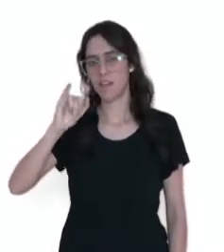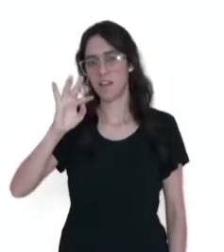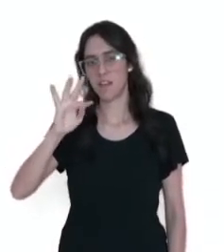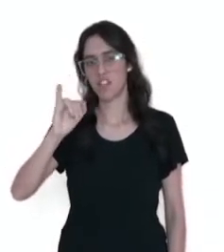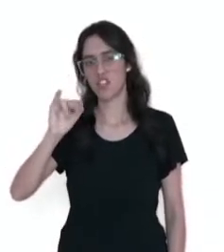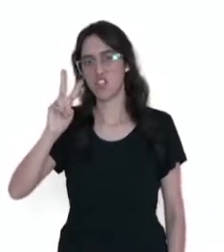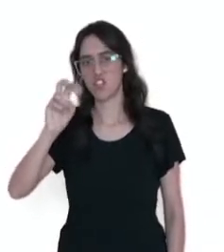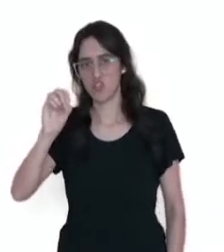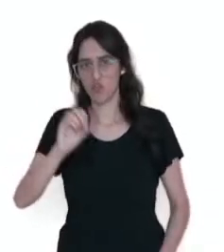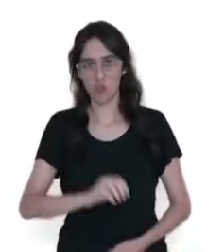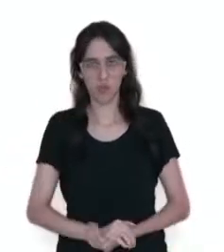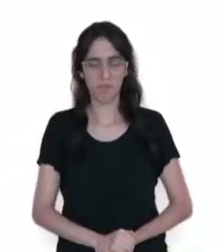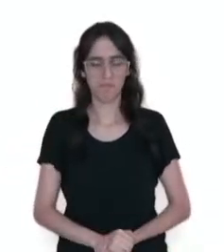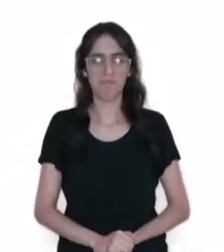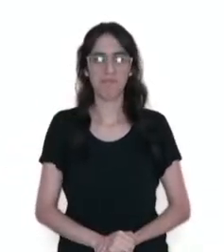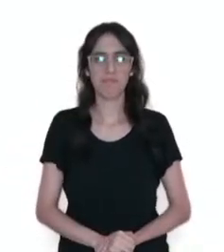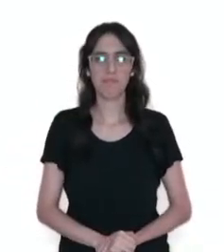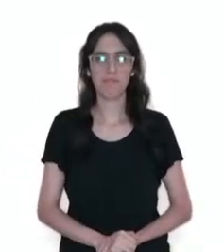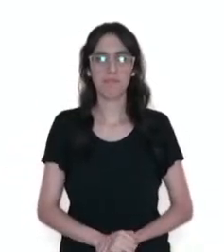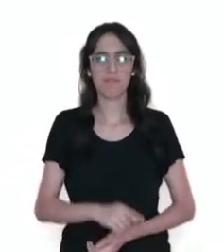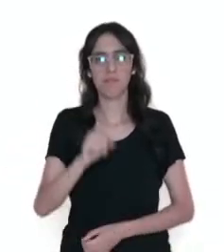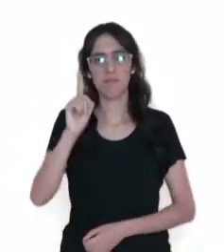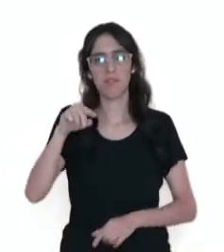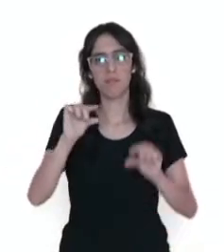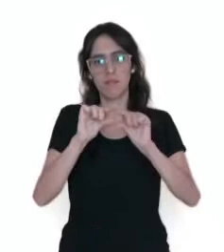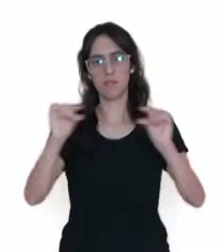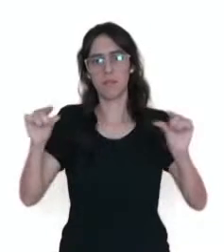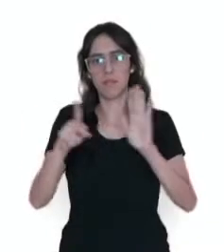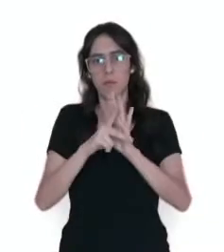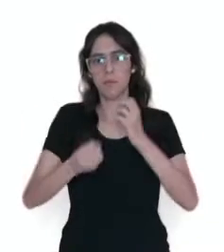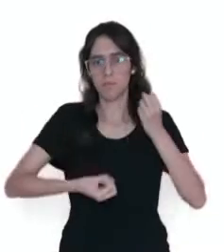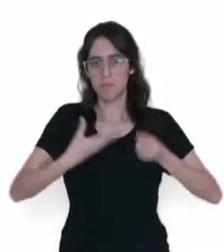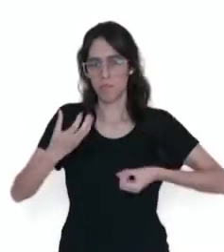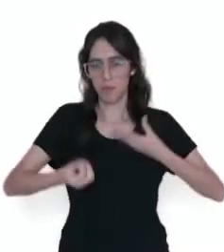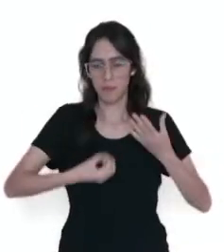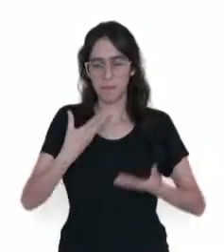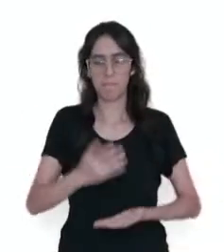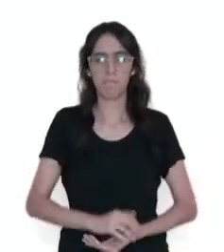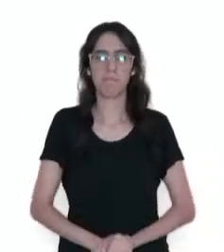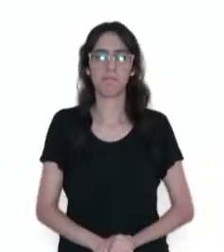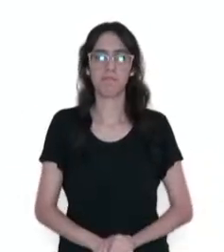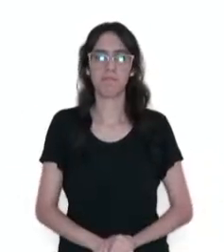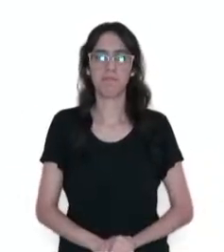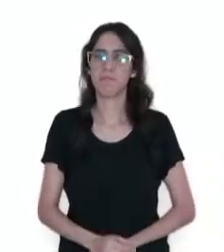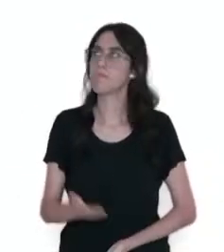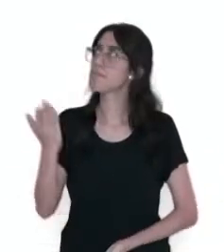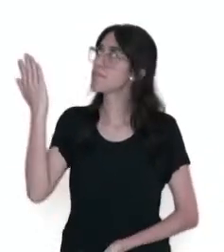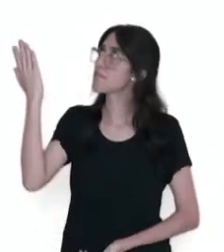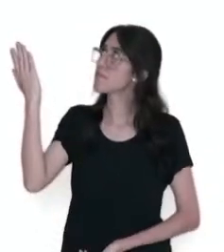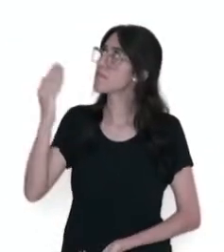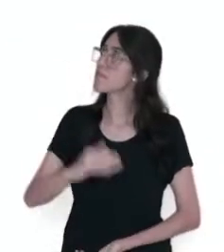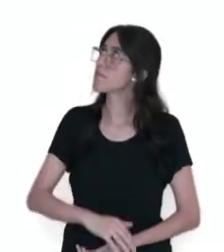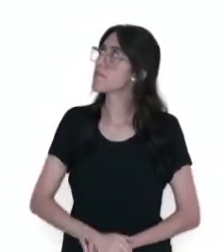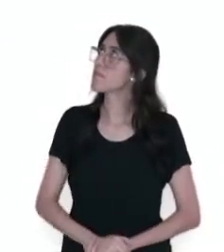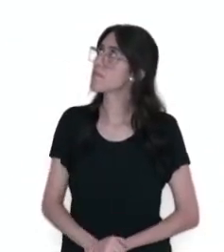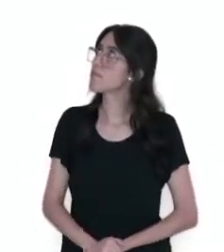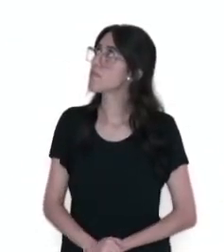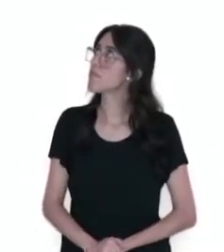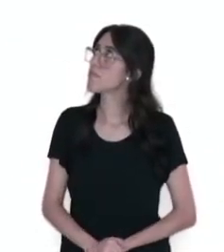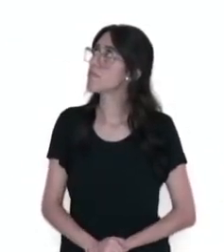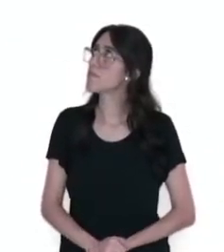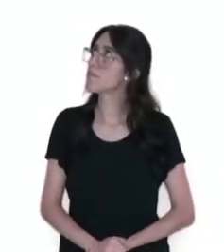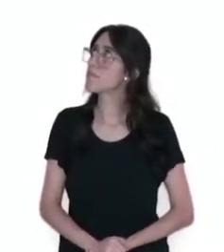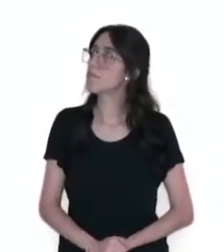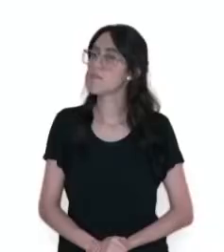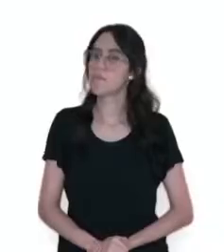más allá de la infamia. Esse é o verso do poeta. Vamos a clavar los ojos más allá de la